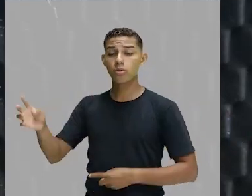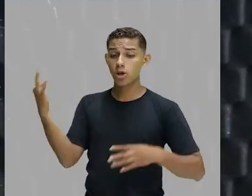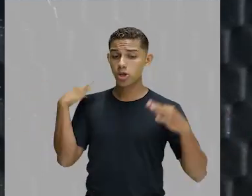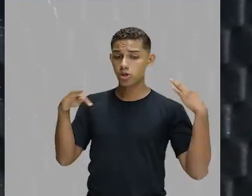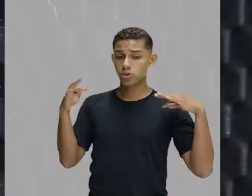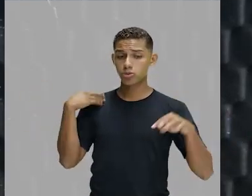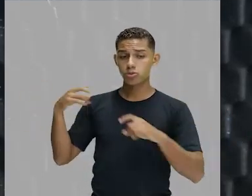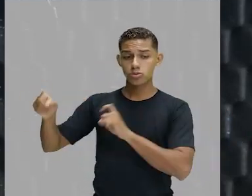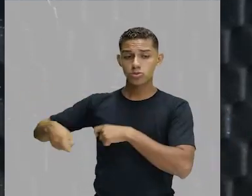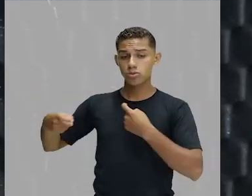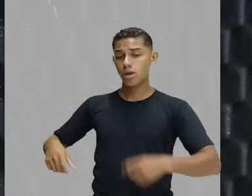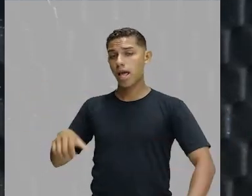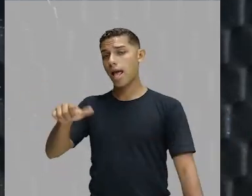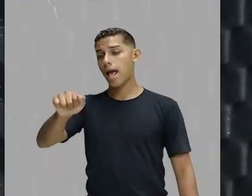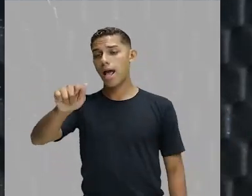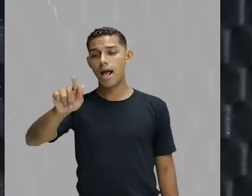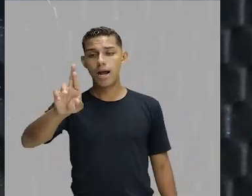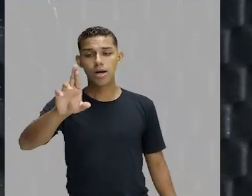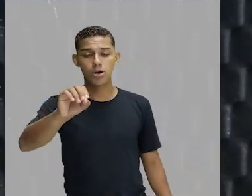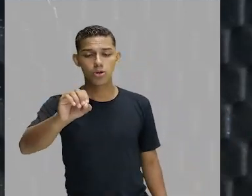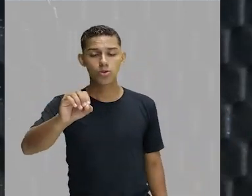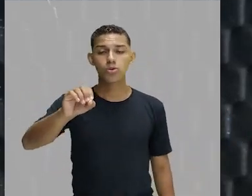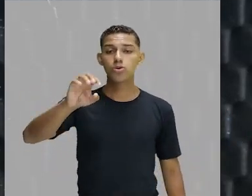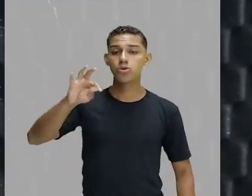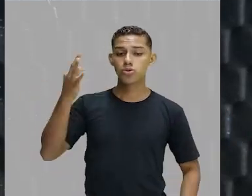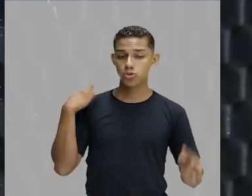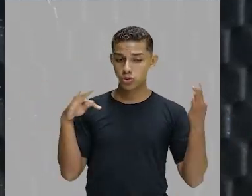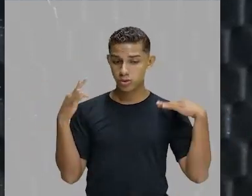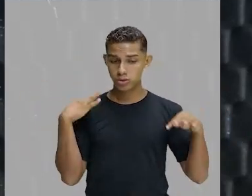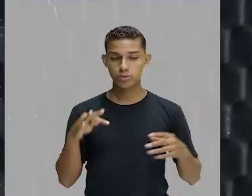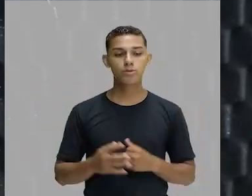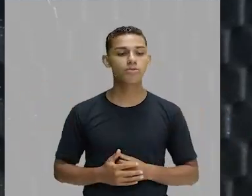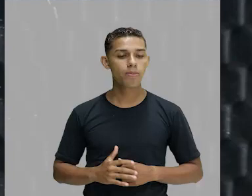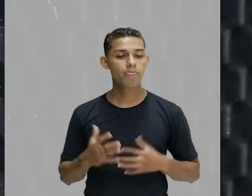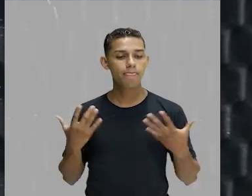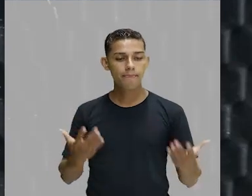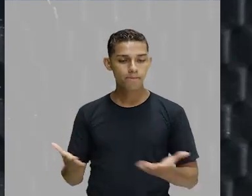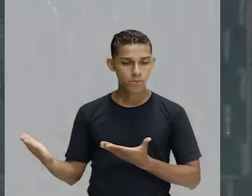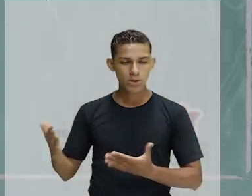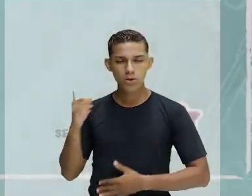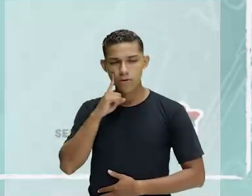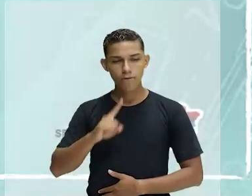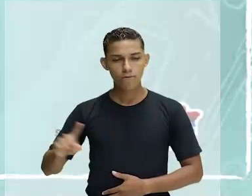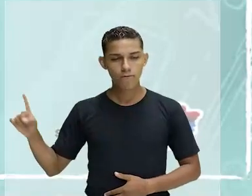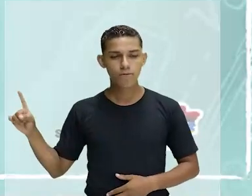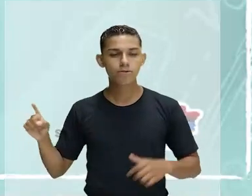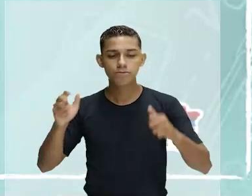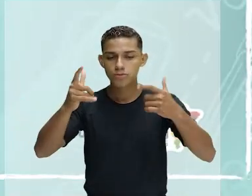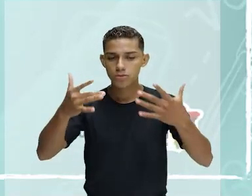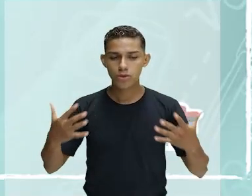o agroturismo. Tá certo? Bora ver mais um pouquinho? Muito